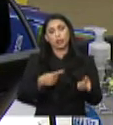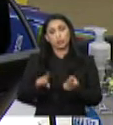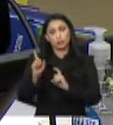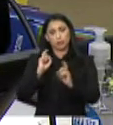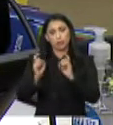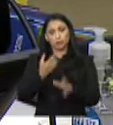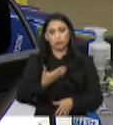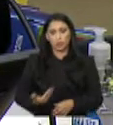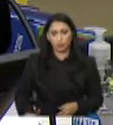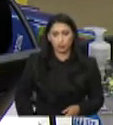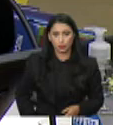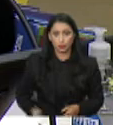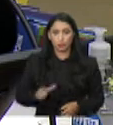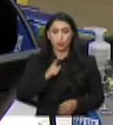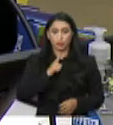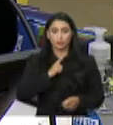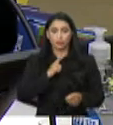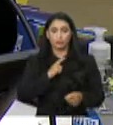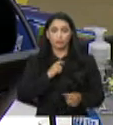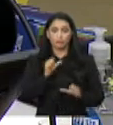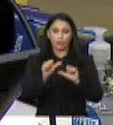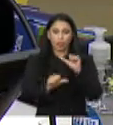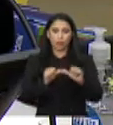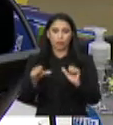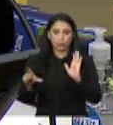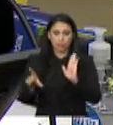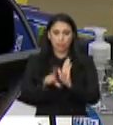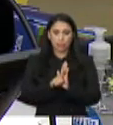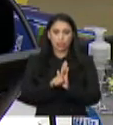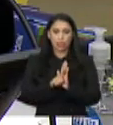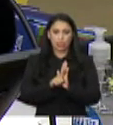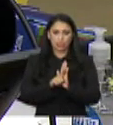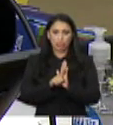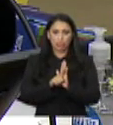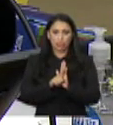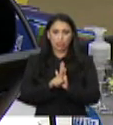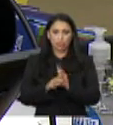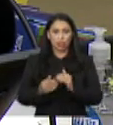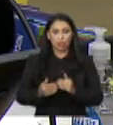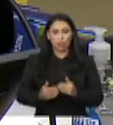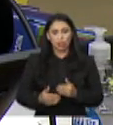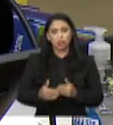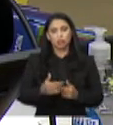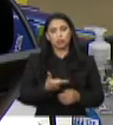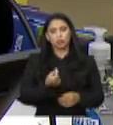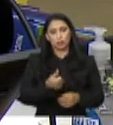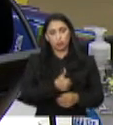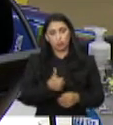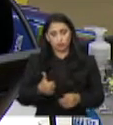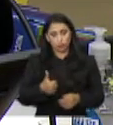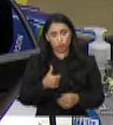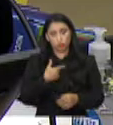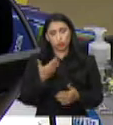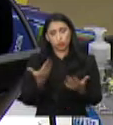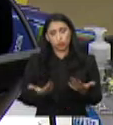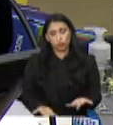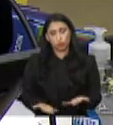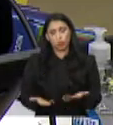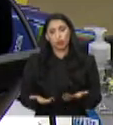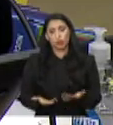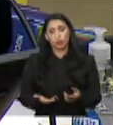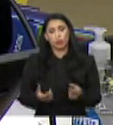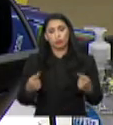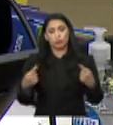até a alteração da 1412 1414 230 em relação